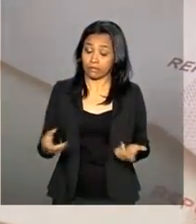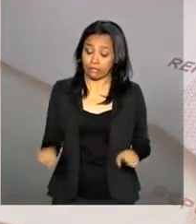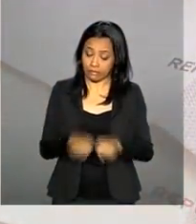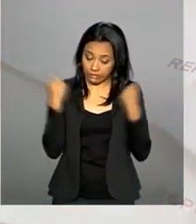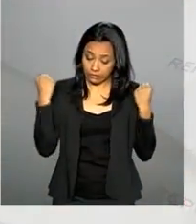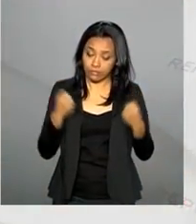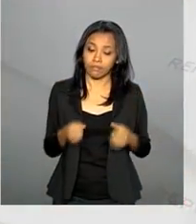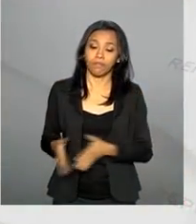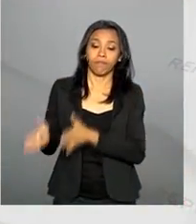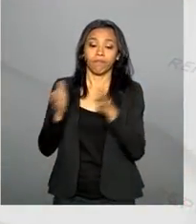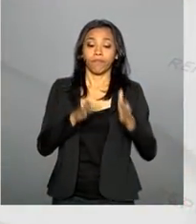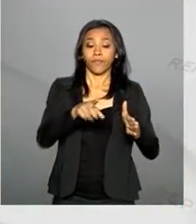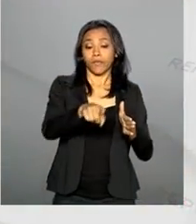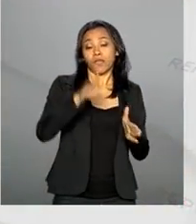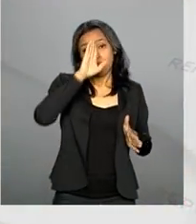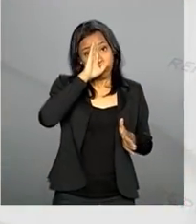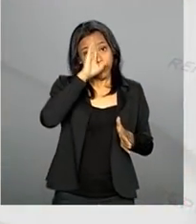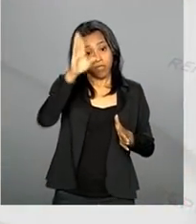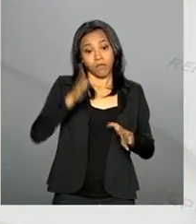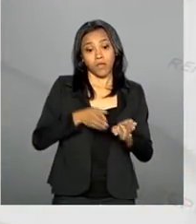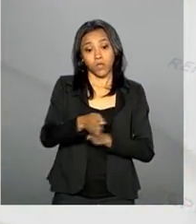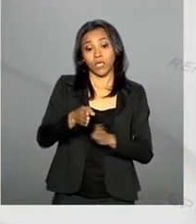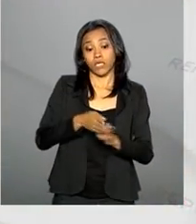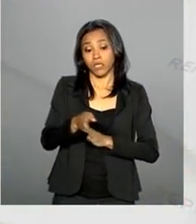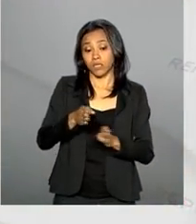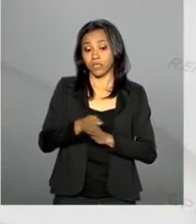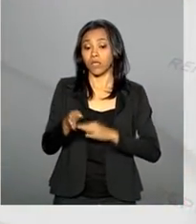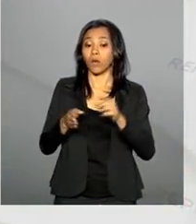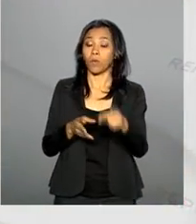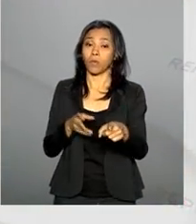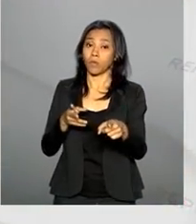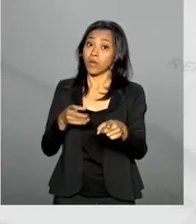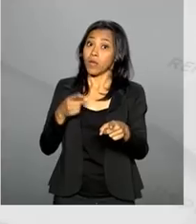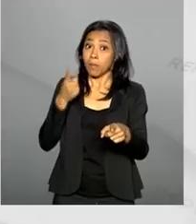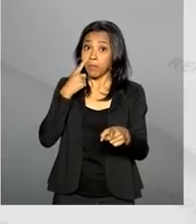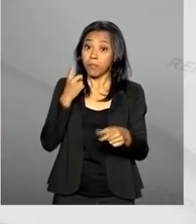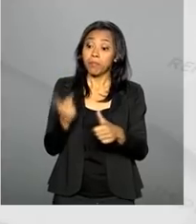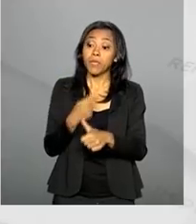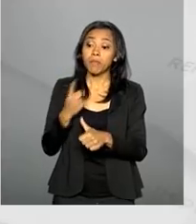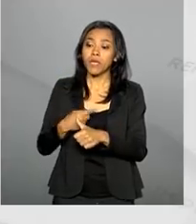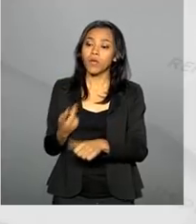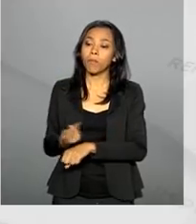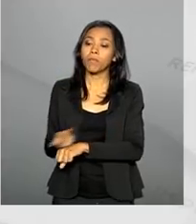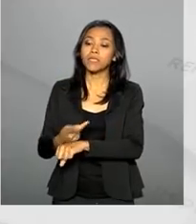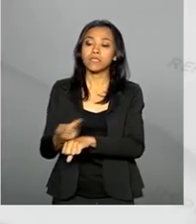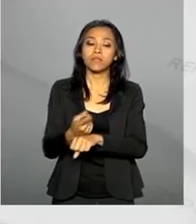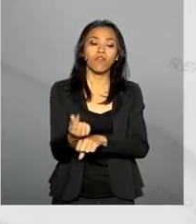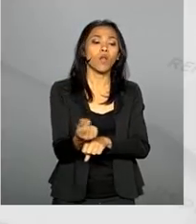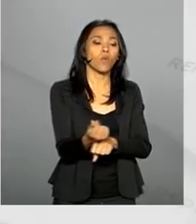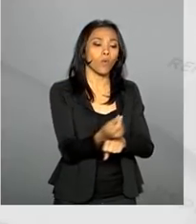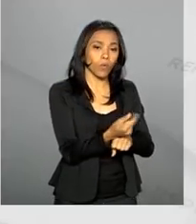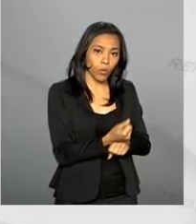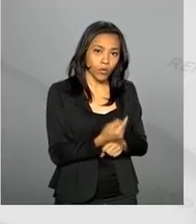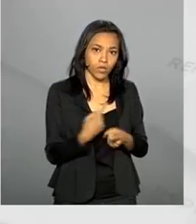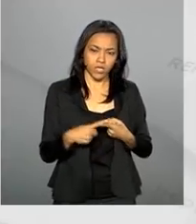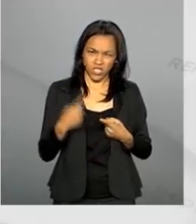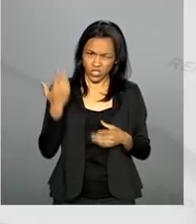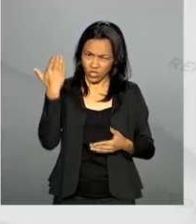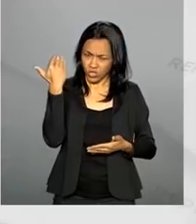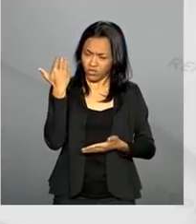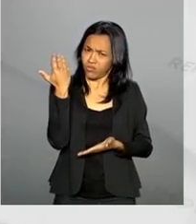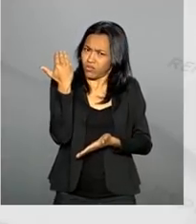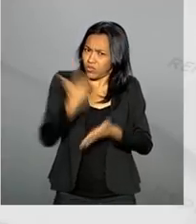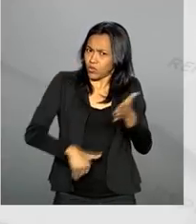para alguns cuidados fundamentais pesquise sempre o preço antes da promoção começar e desconfie de descontos muito grandes